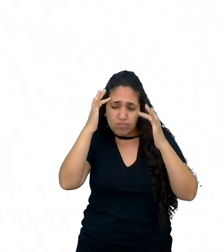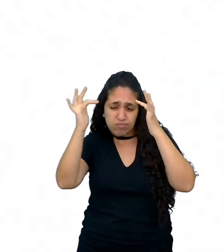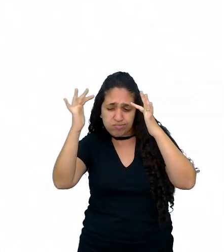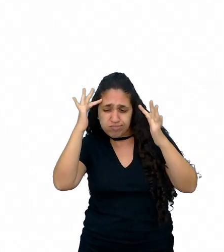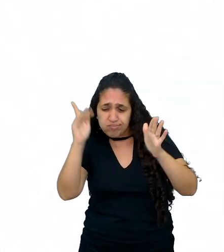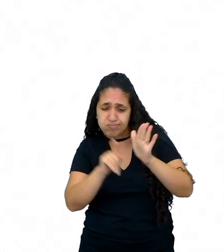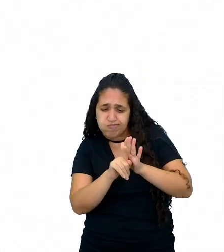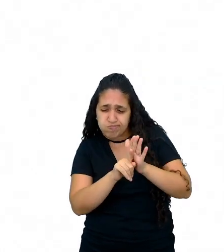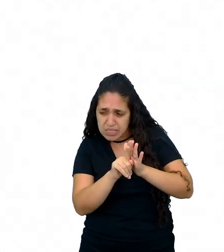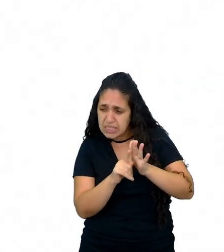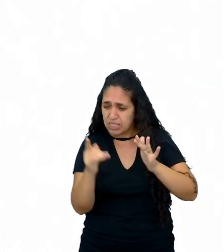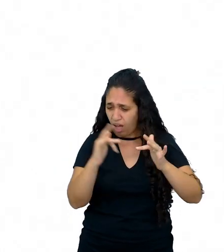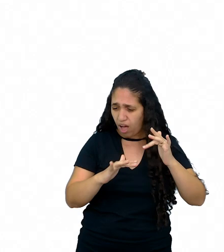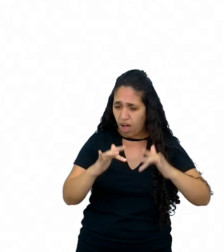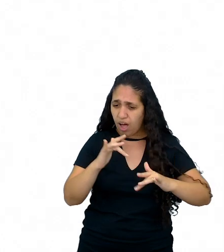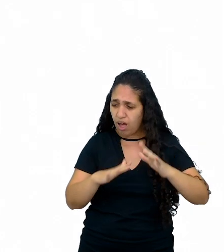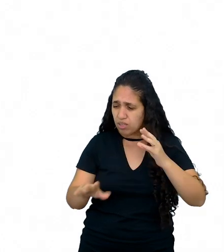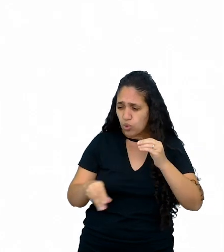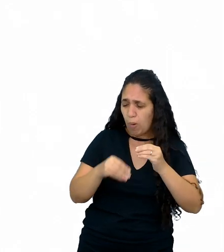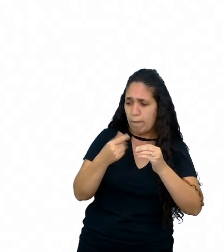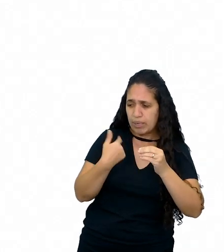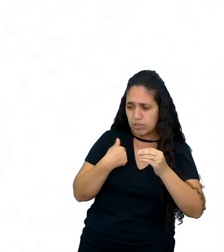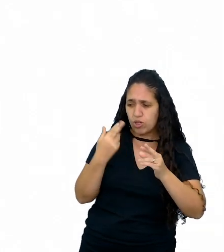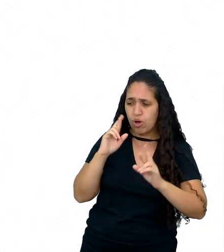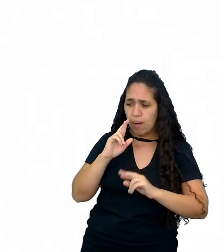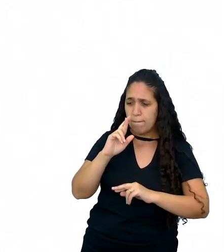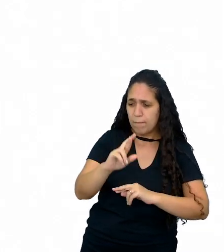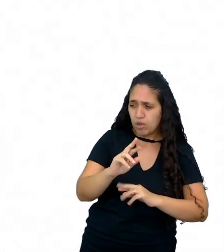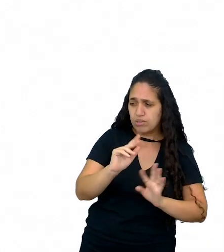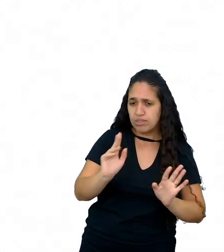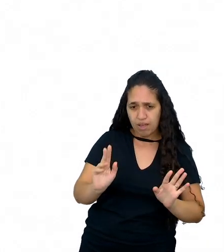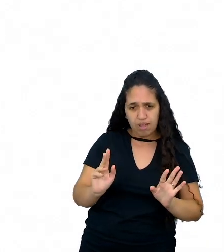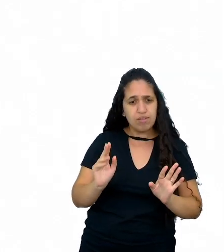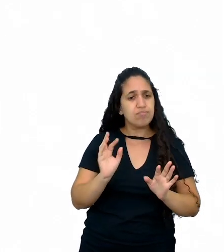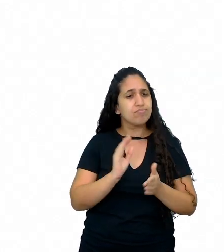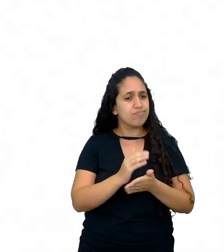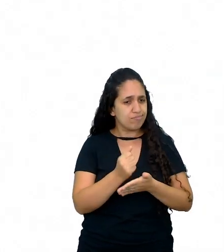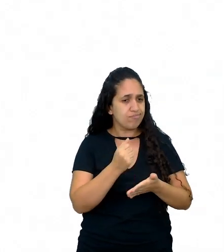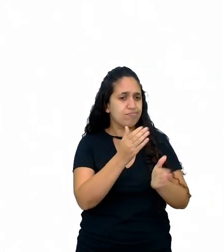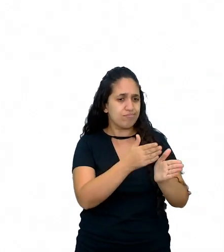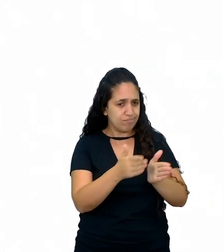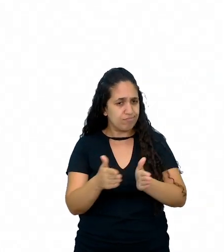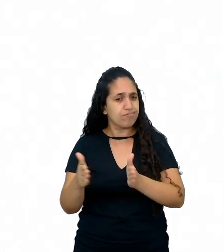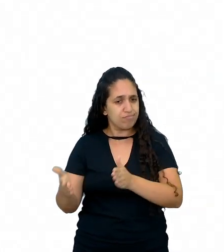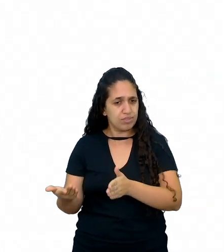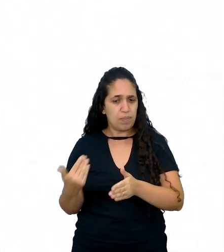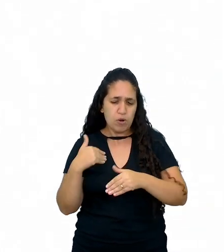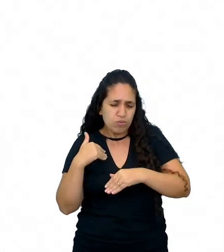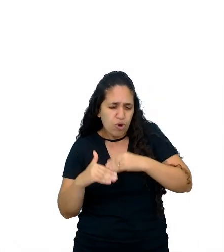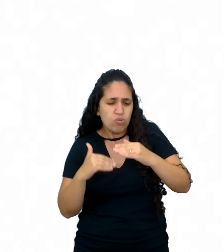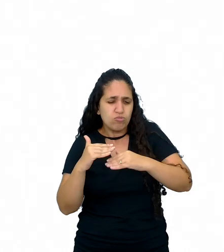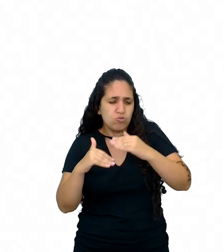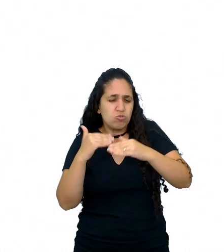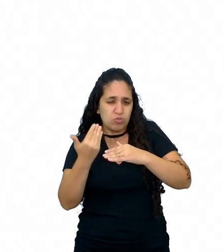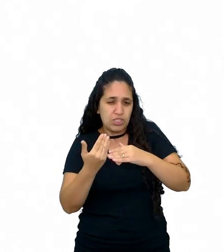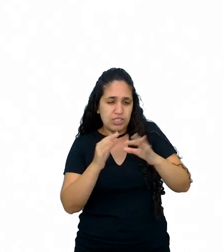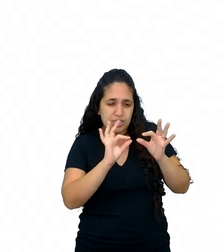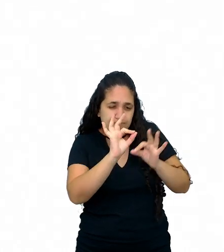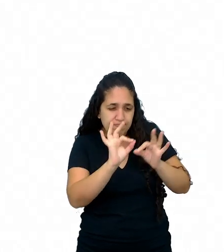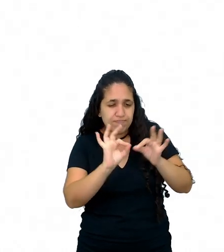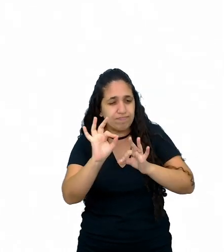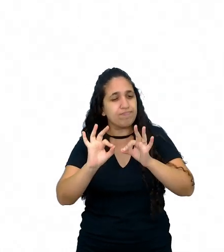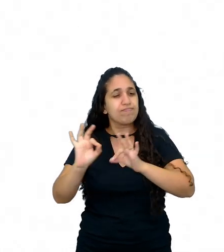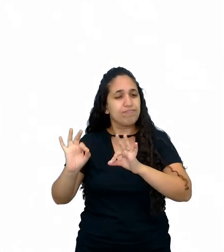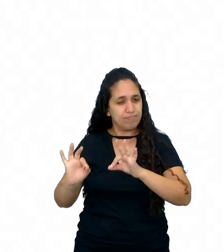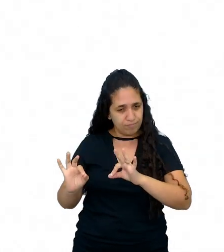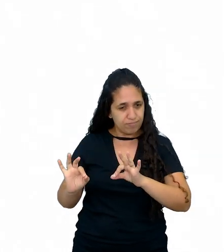estão contribuindo para que eu possa responder a minha questão, para que eu possa construir esse protótipo, né, do